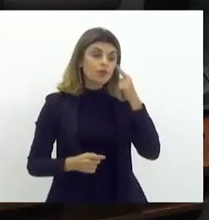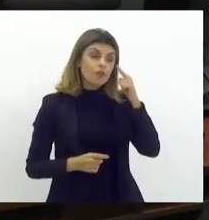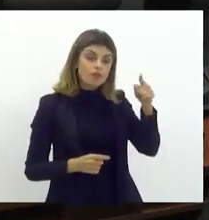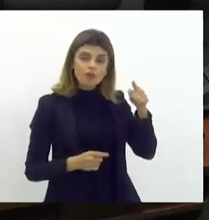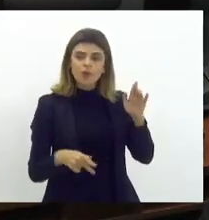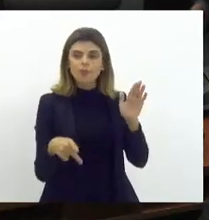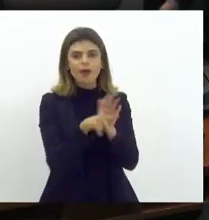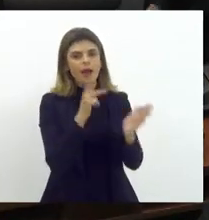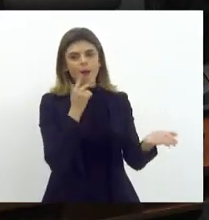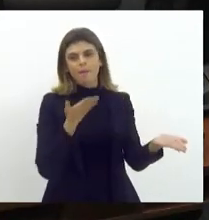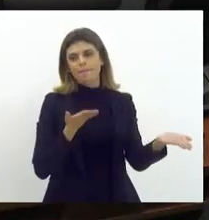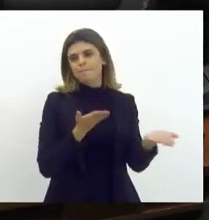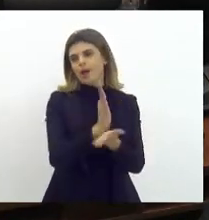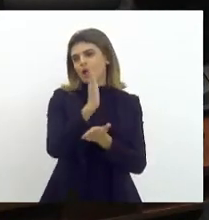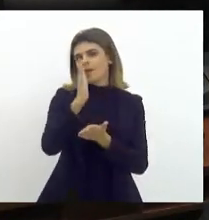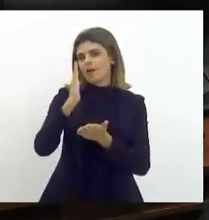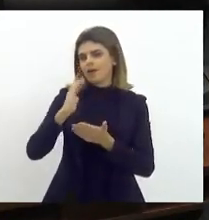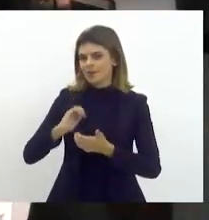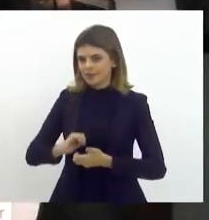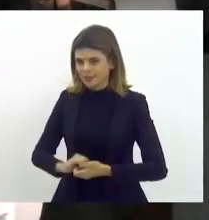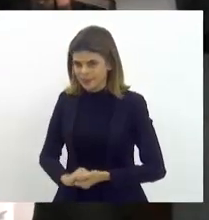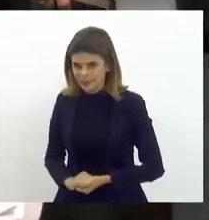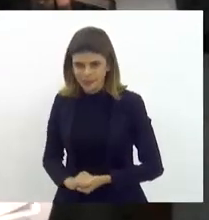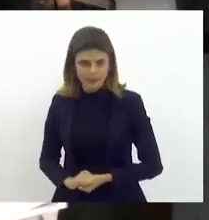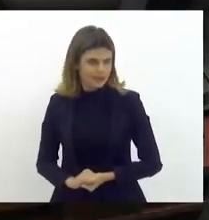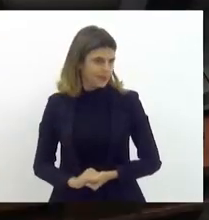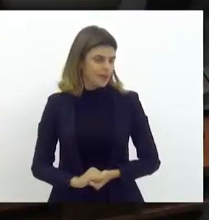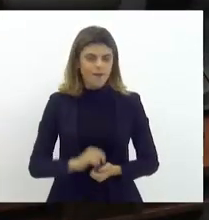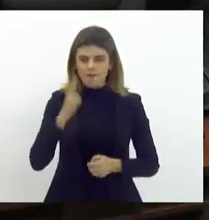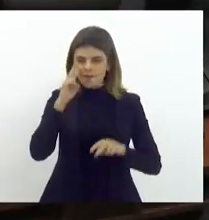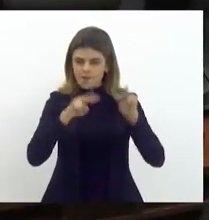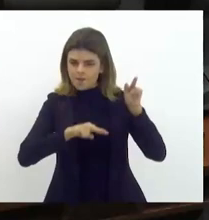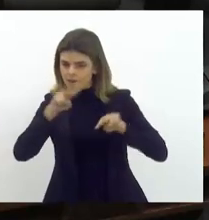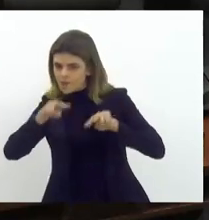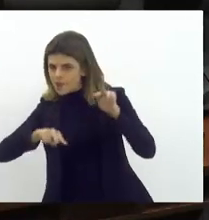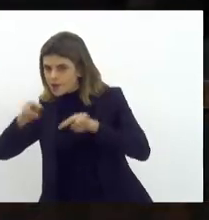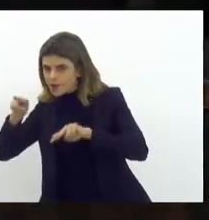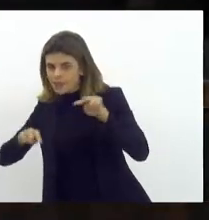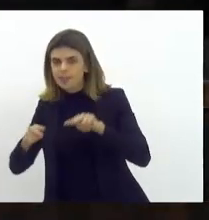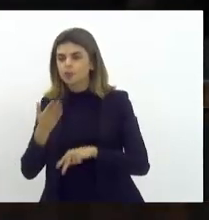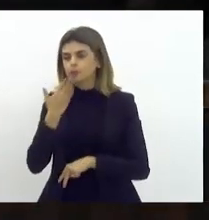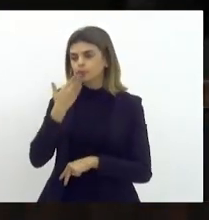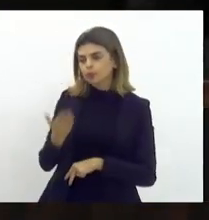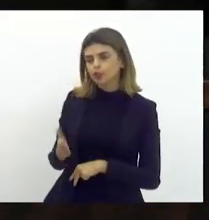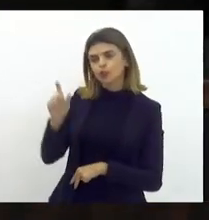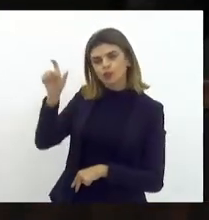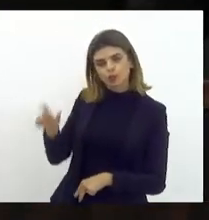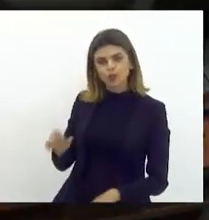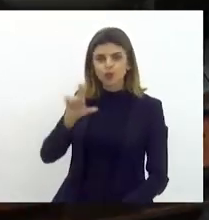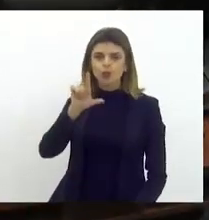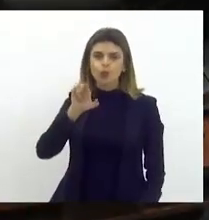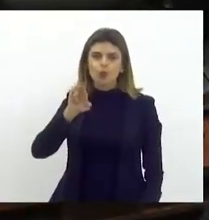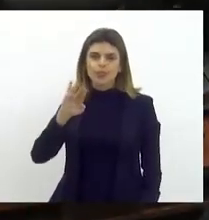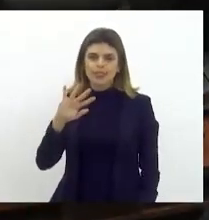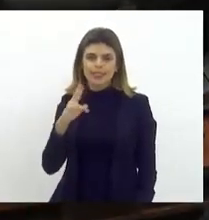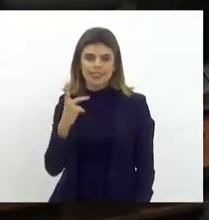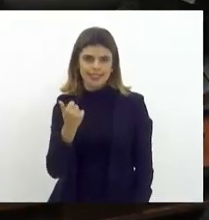aprovado deputada Lucinha verificação a pedido da deputada Lucinha